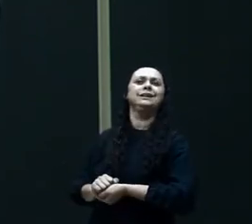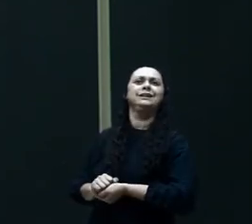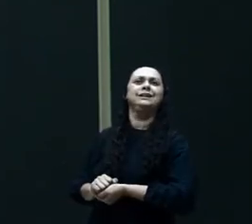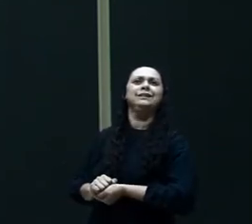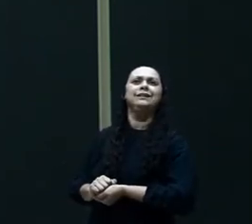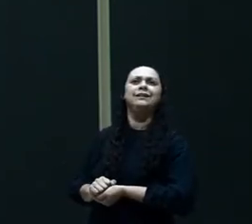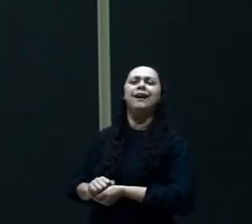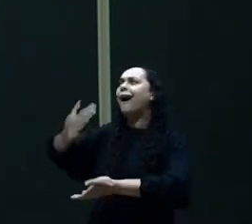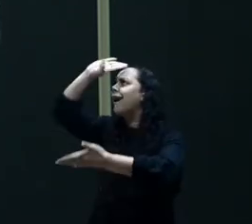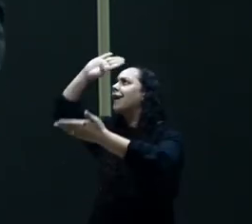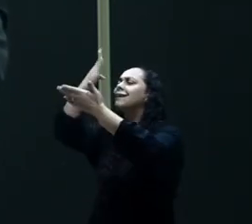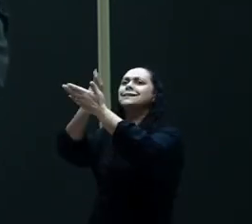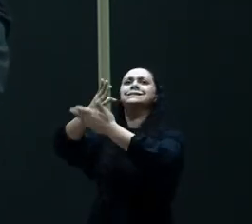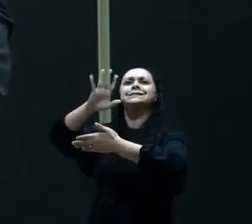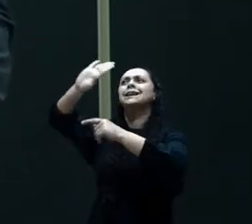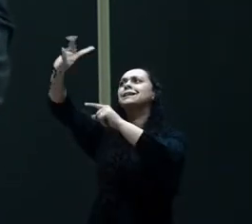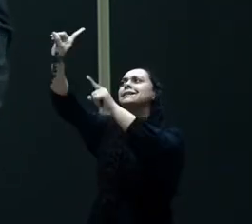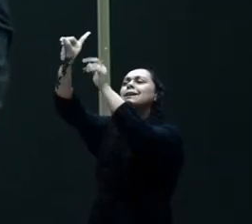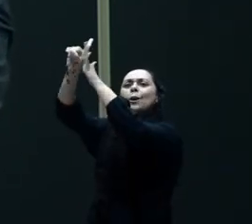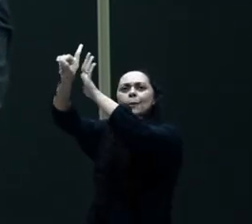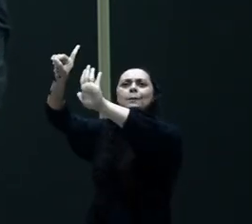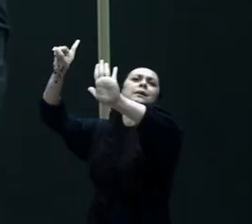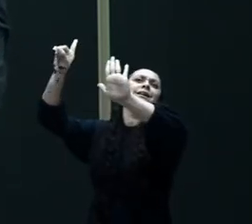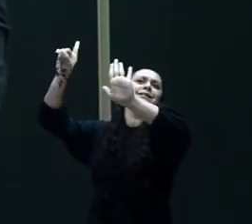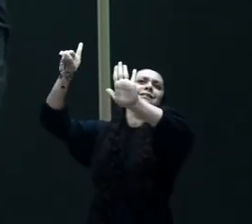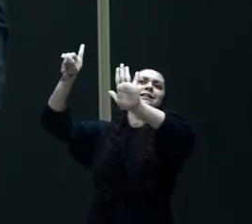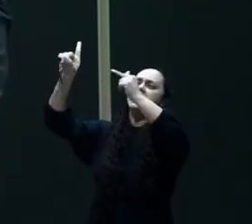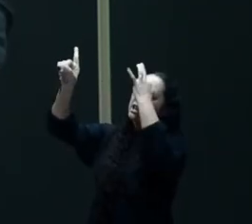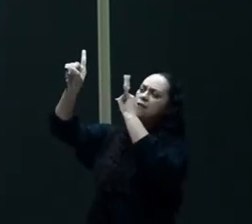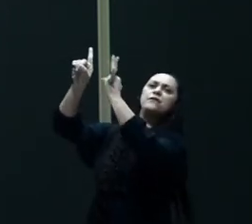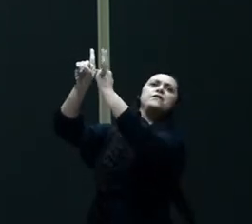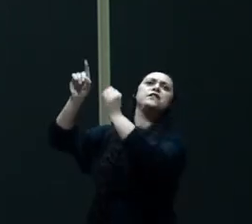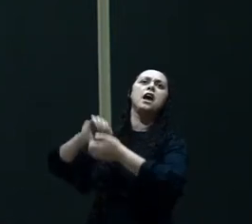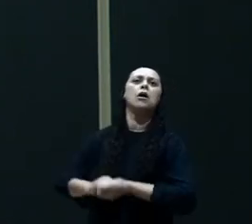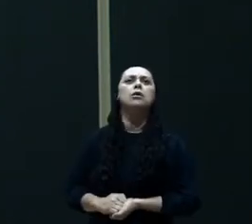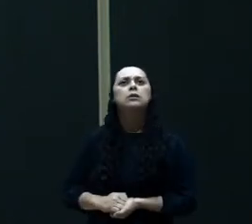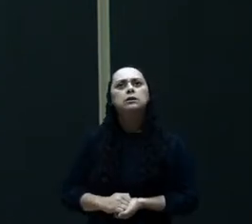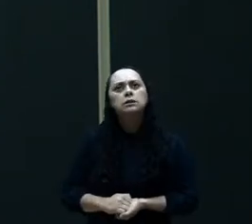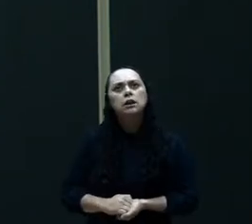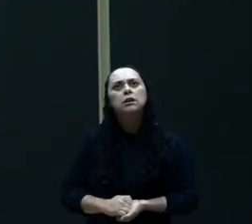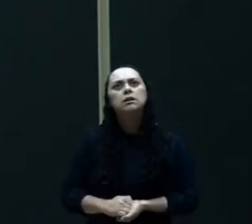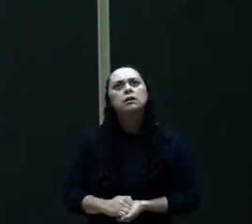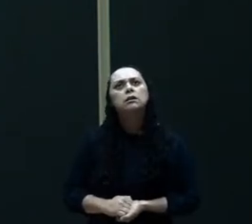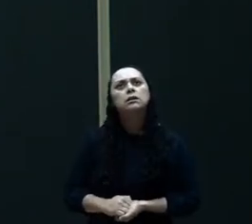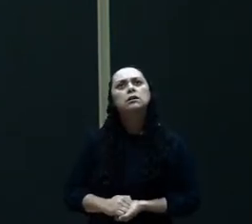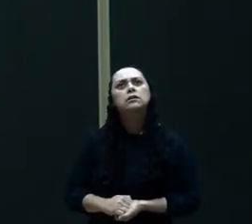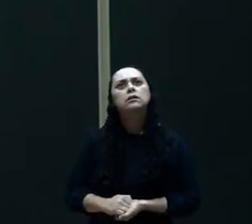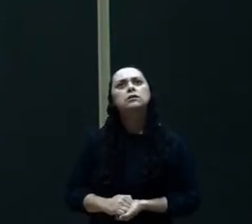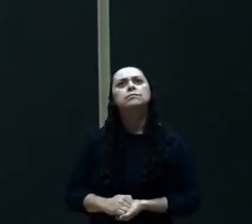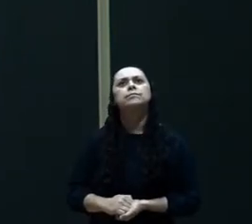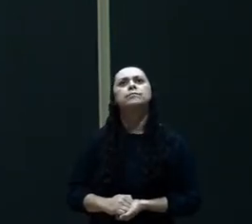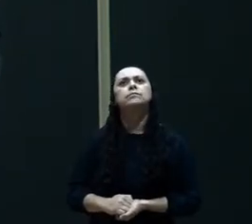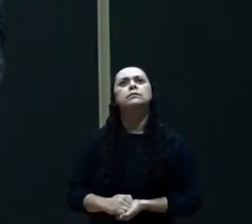fez a promessa é fiel para cumprir amém Aleluia pastor Mas eu não quero indiferente se você queira ou não queira a promessa